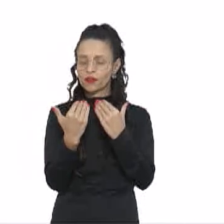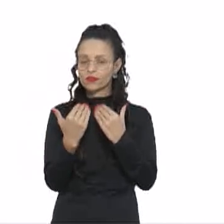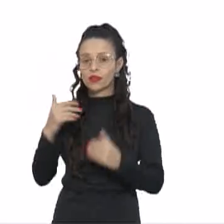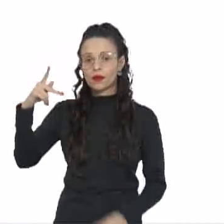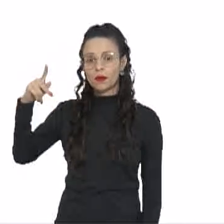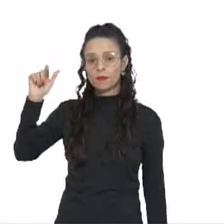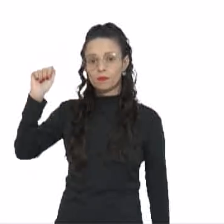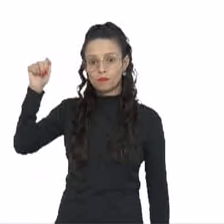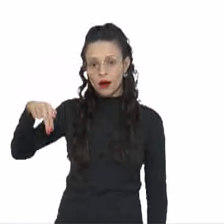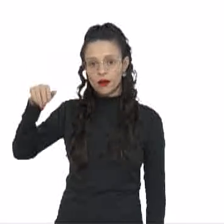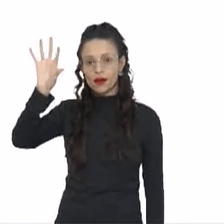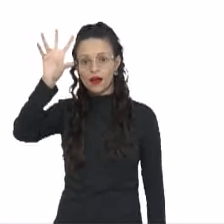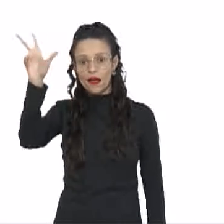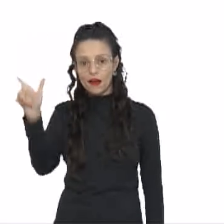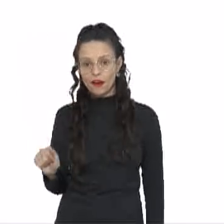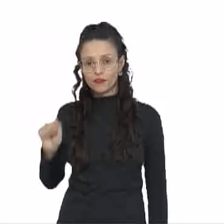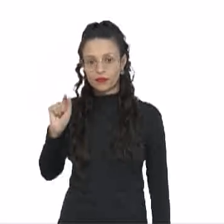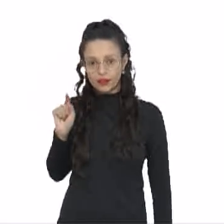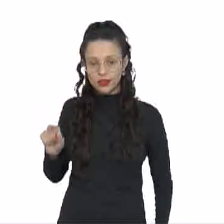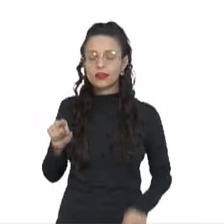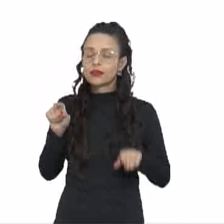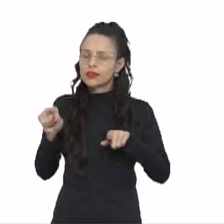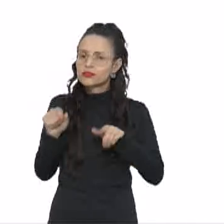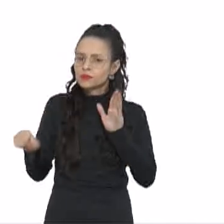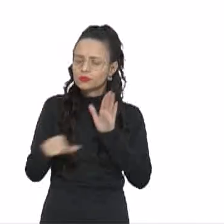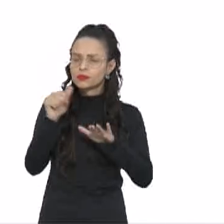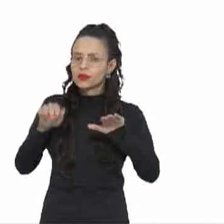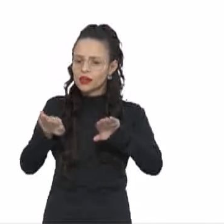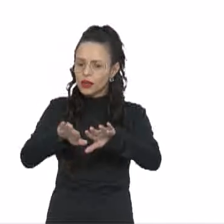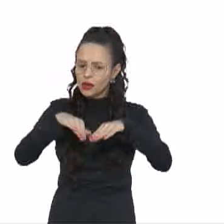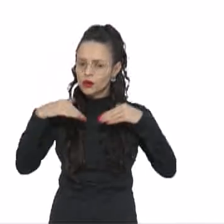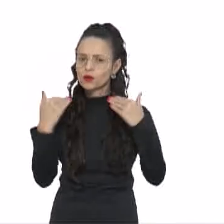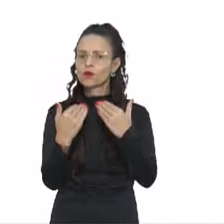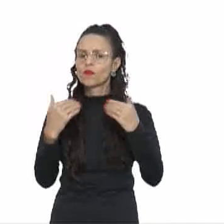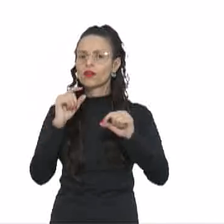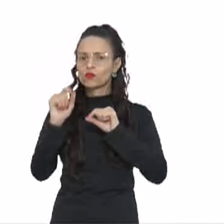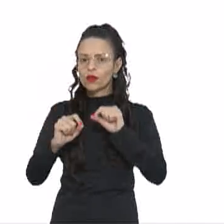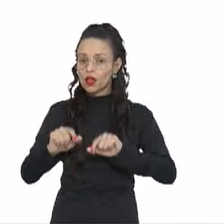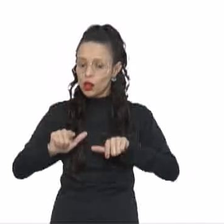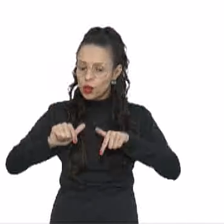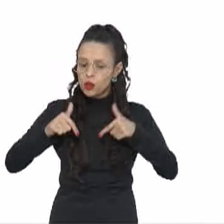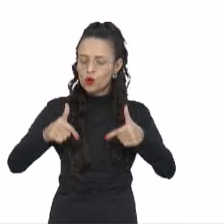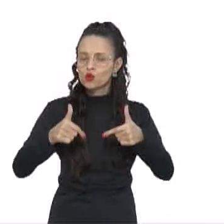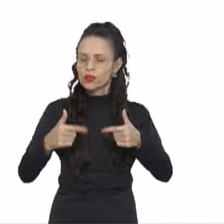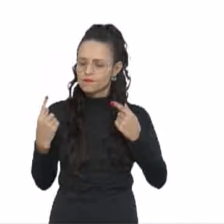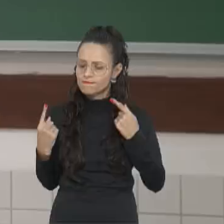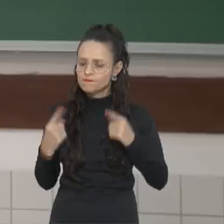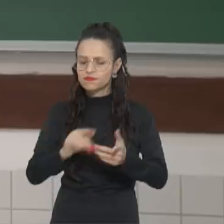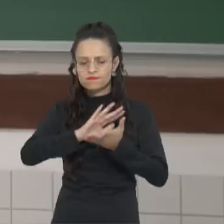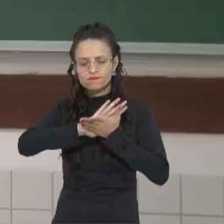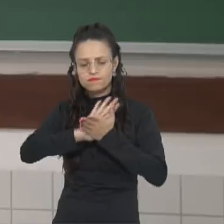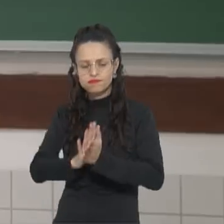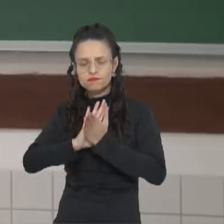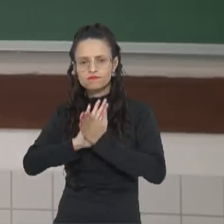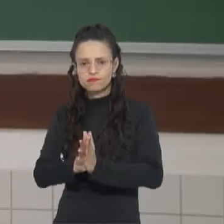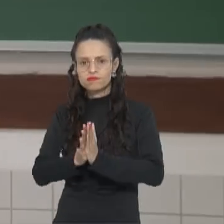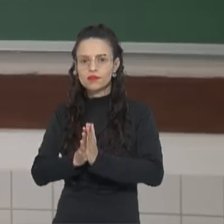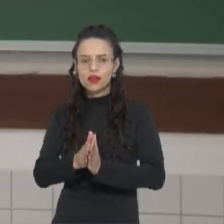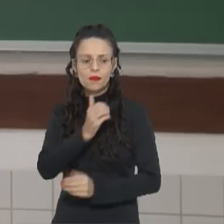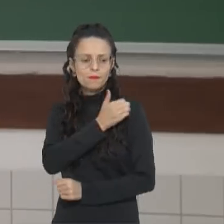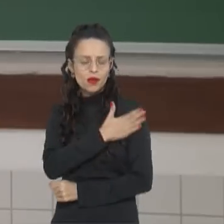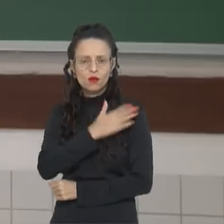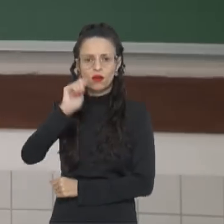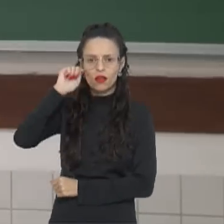pan-africana. Essa primeira conferência determinou a luta contra o racismo e a luta pela soberania